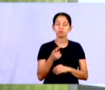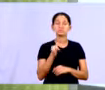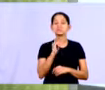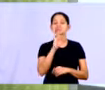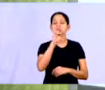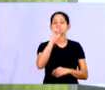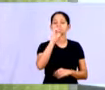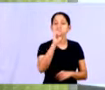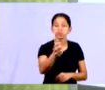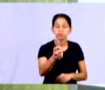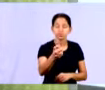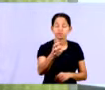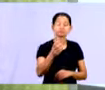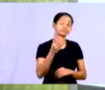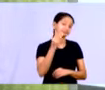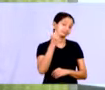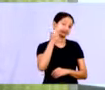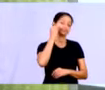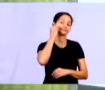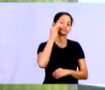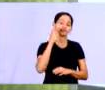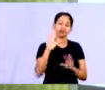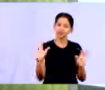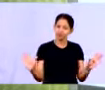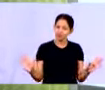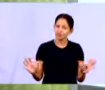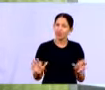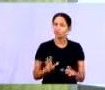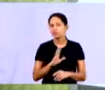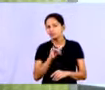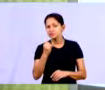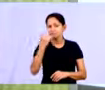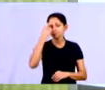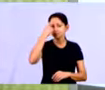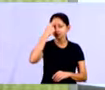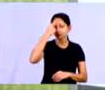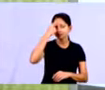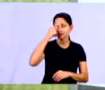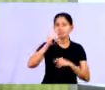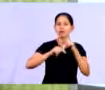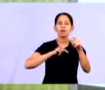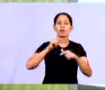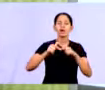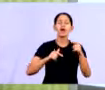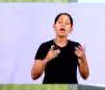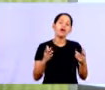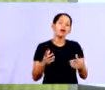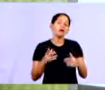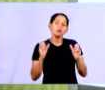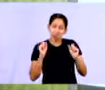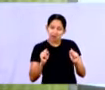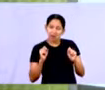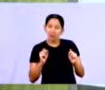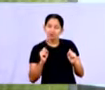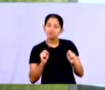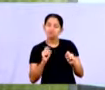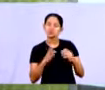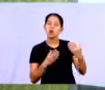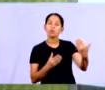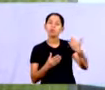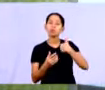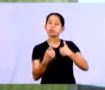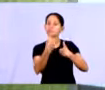5 mil. Então, a gente consegue entender assim, que se a gente não trabalhar e aplicar, a gente ganha R$5.000.